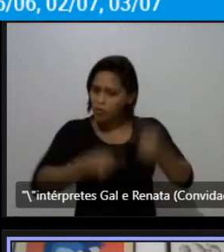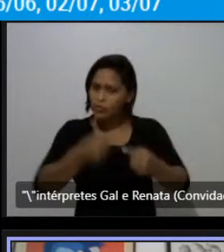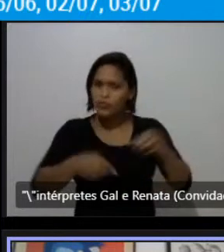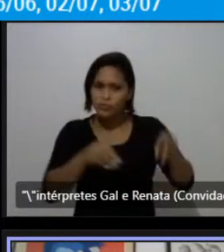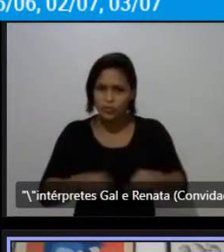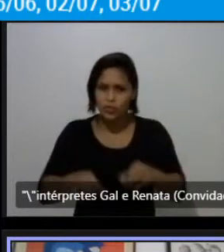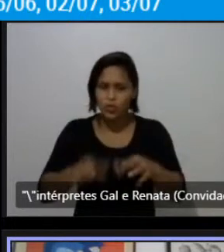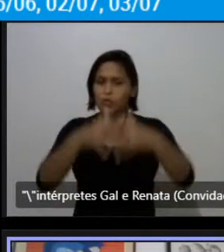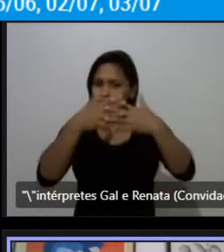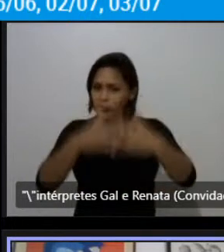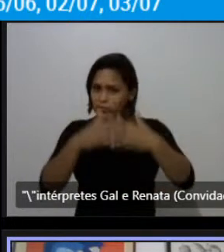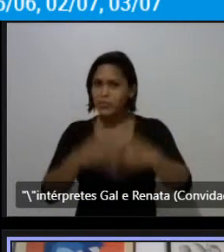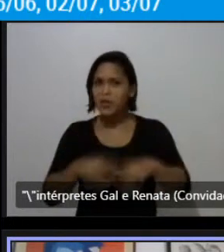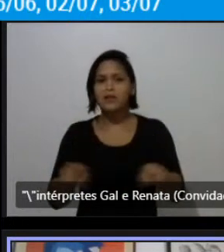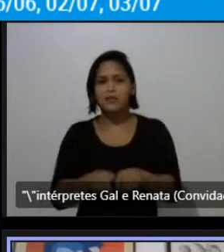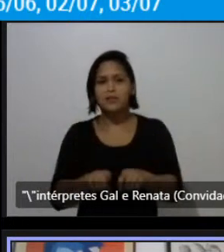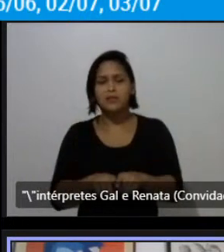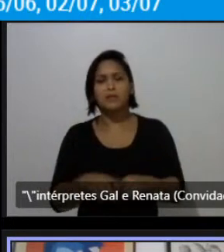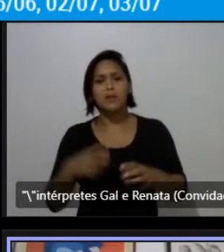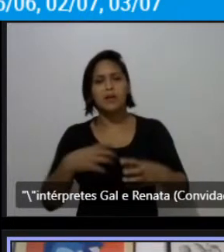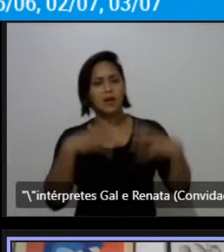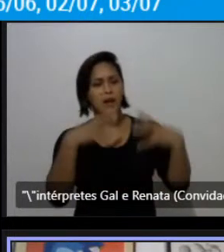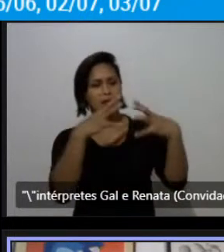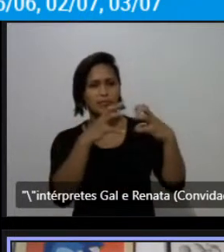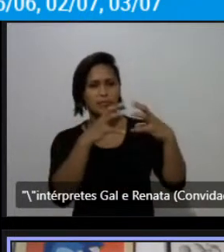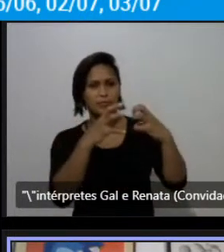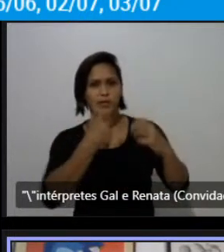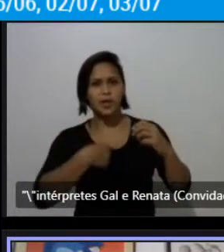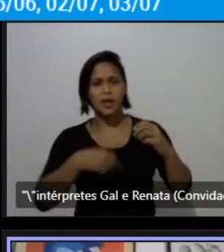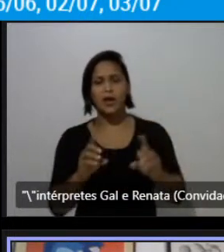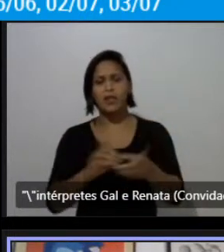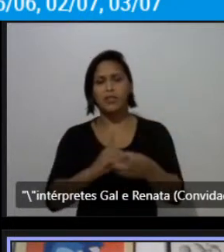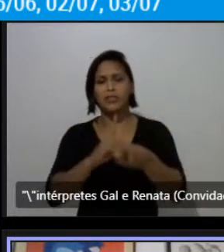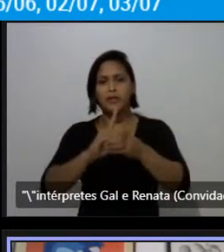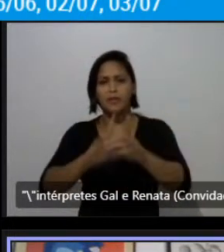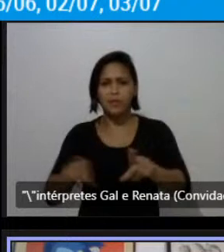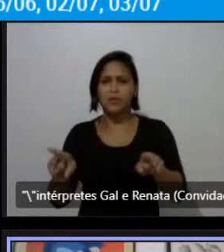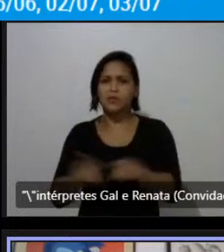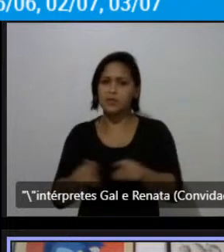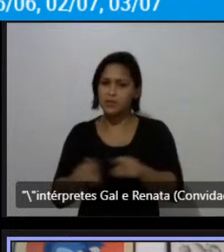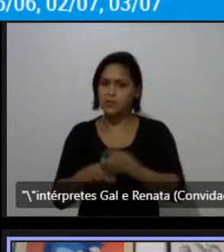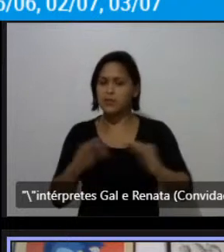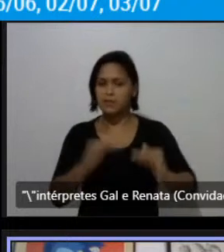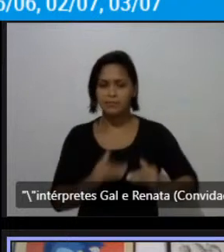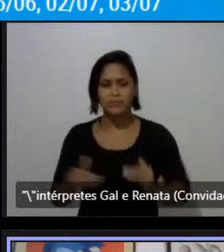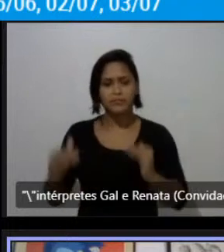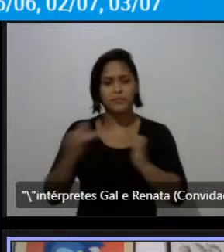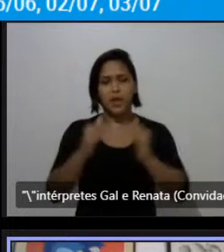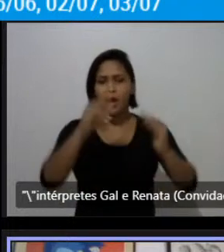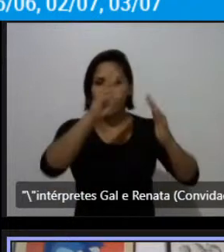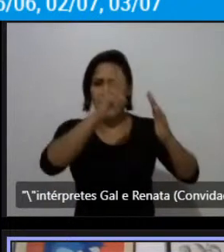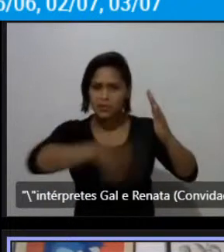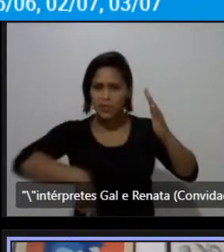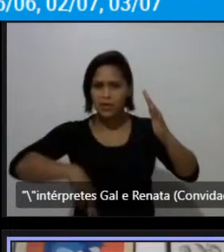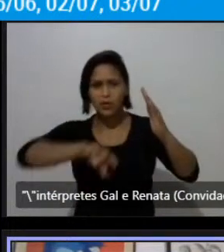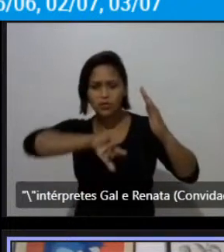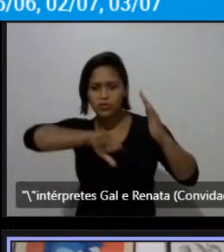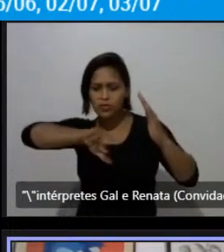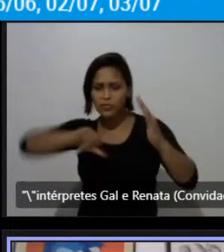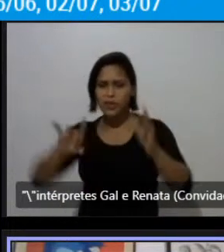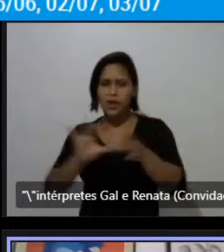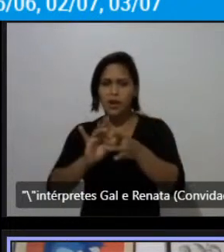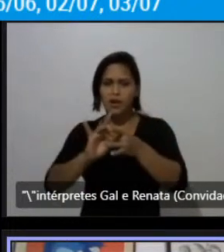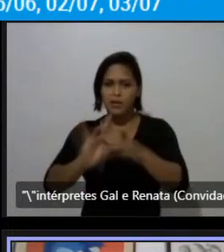conflito. A gente tenciona também pensar a dimensão da democracia, né, nas suas nas suas leituras aí de uma democracia